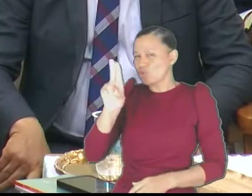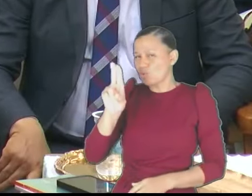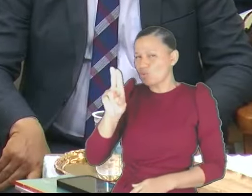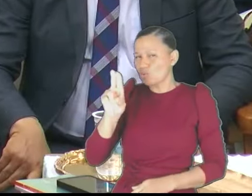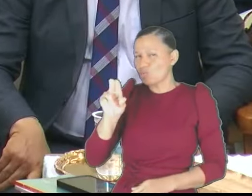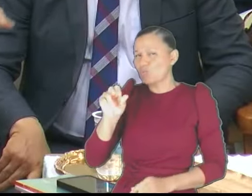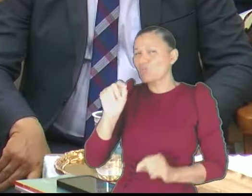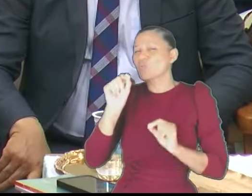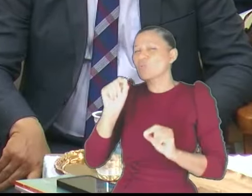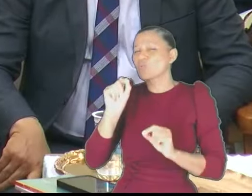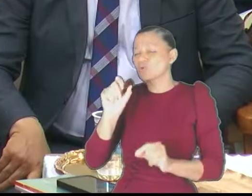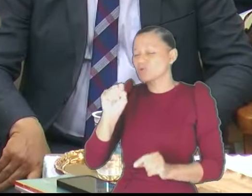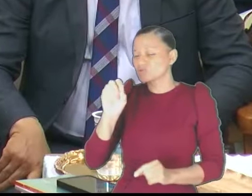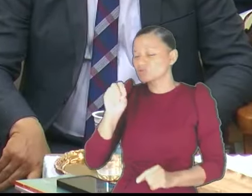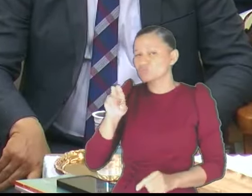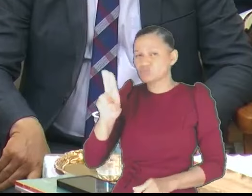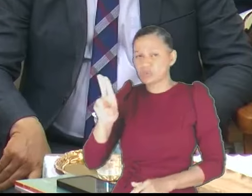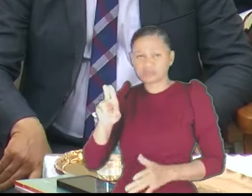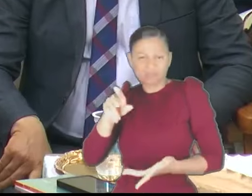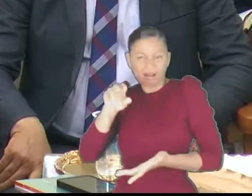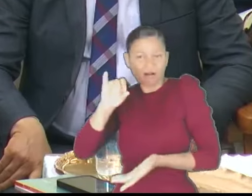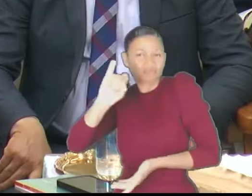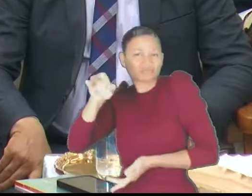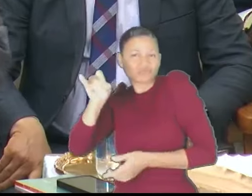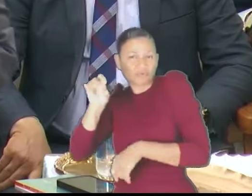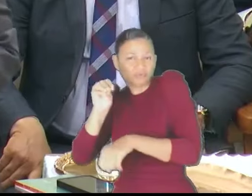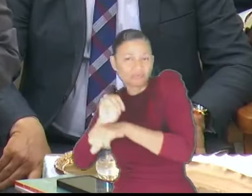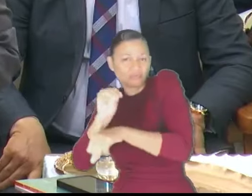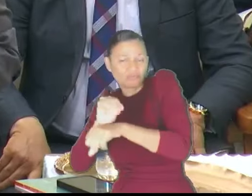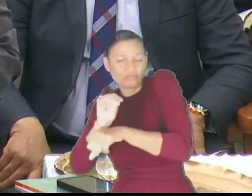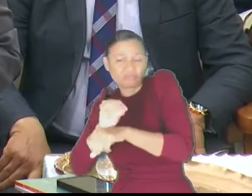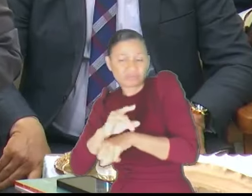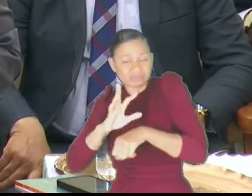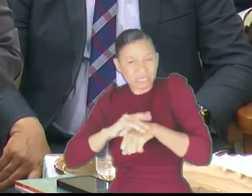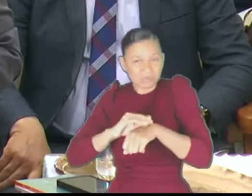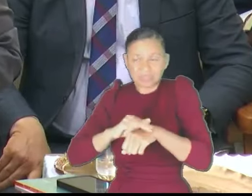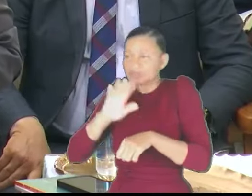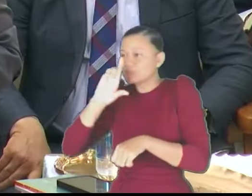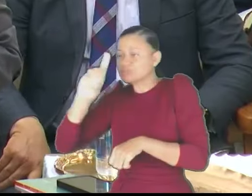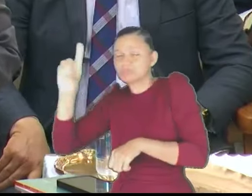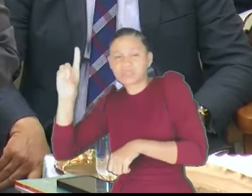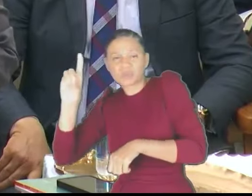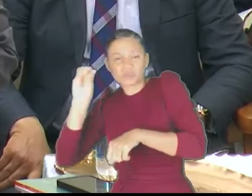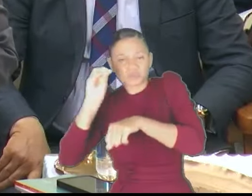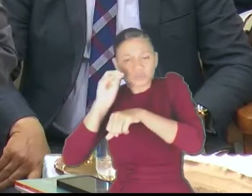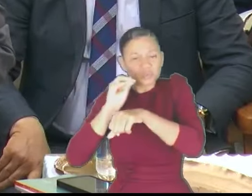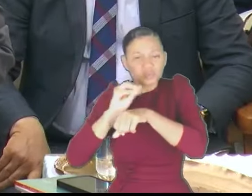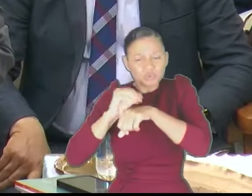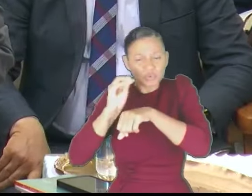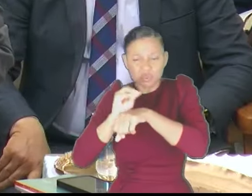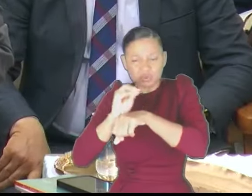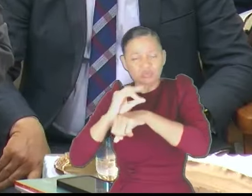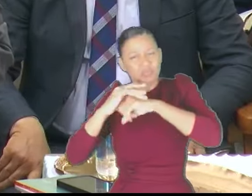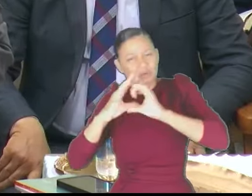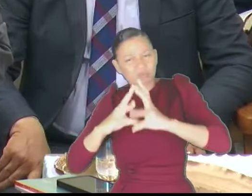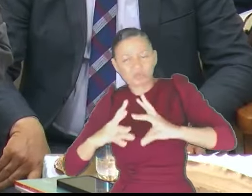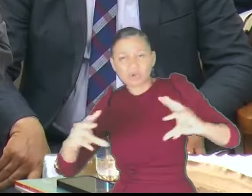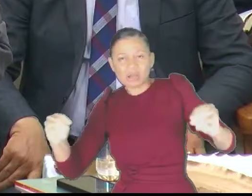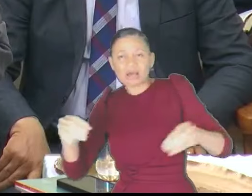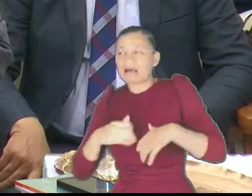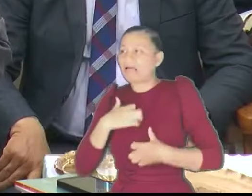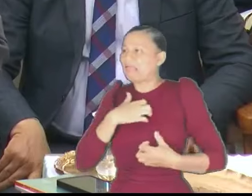falta de alguma coisa, eu sou Jeová Jiré. Se você estiver enfermo, eu sou Jeová Rafá. Estou atribulado, não tem problema, eu sou Jeová